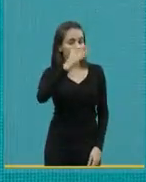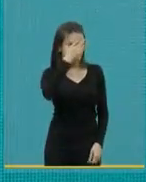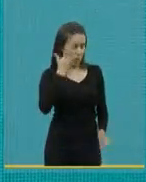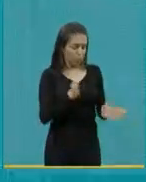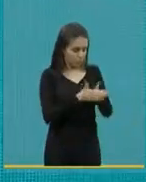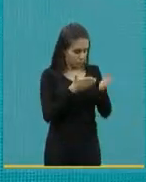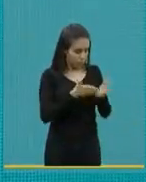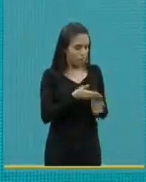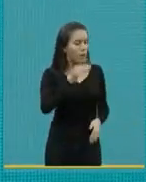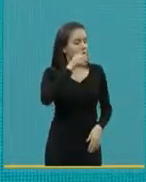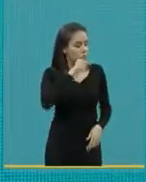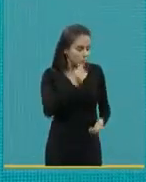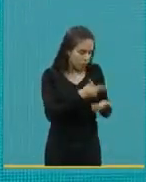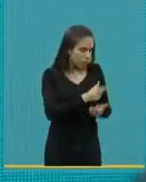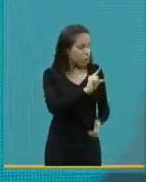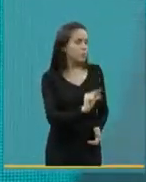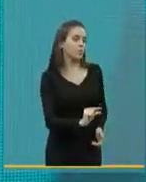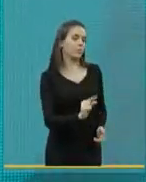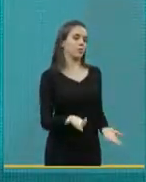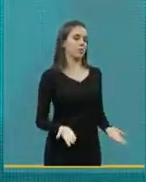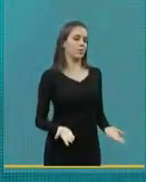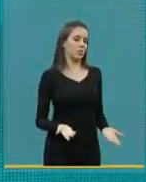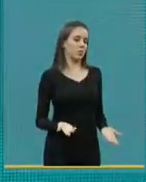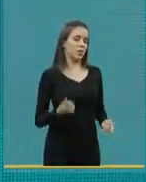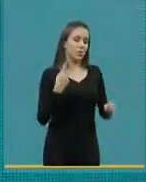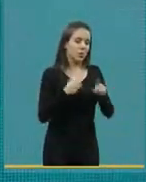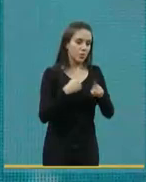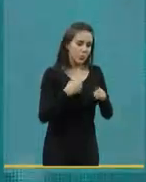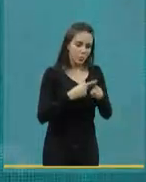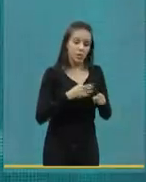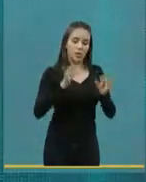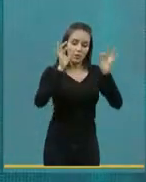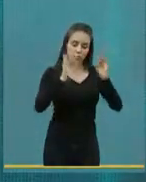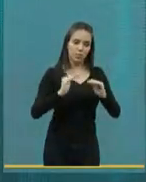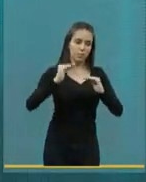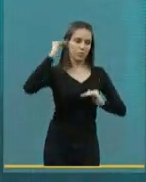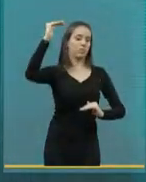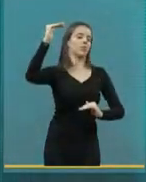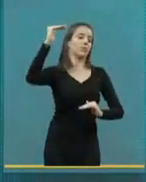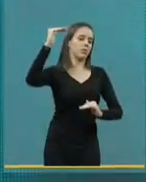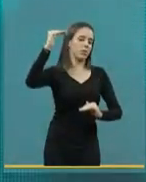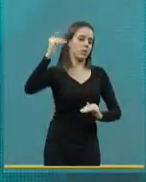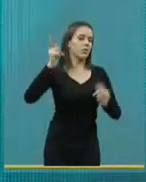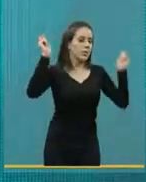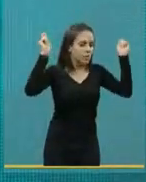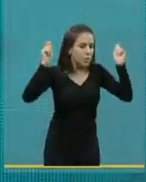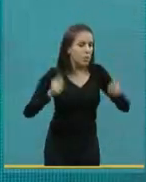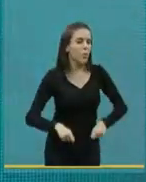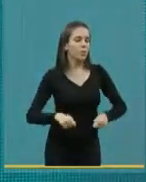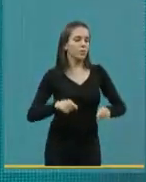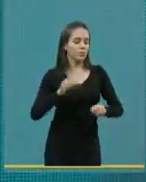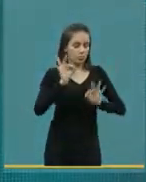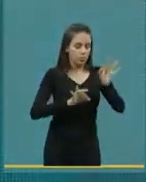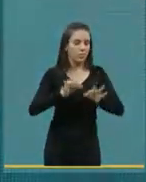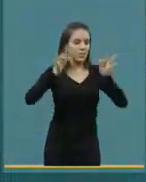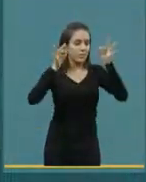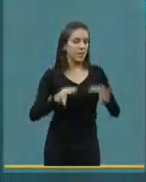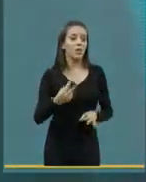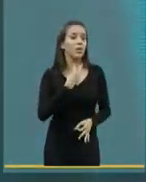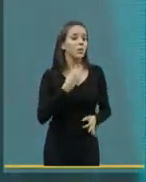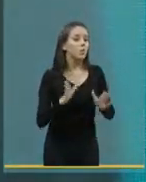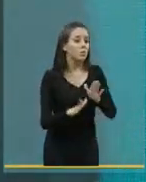que se beneficiar de bons serviços de recursos sendo utilizado com competência e eficiência sem